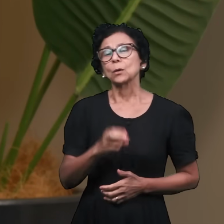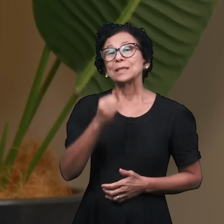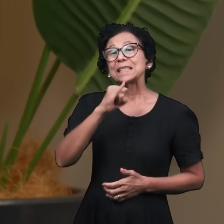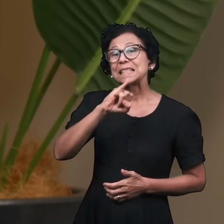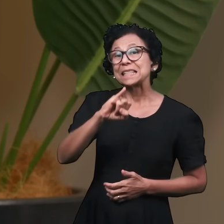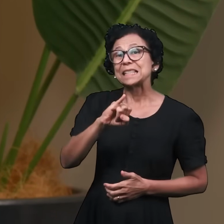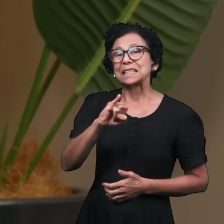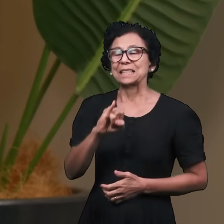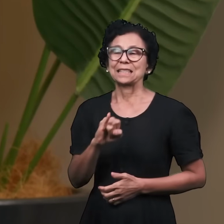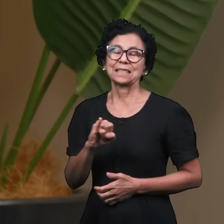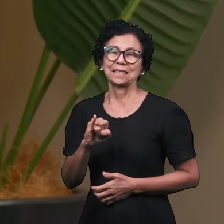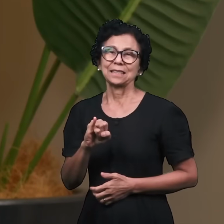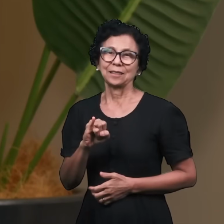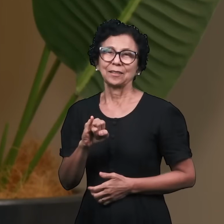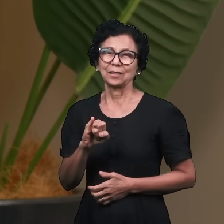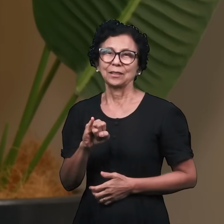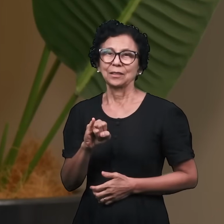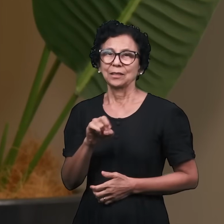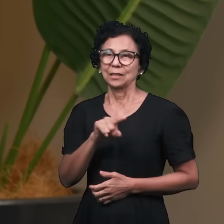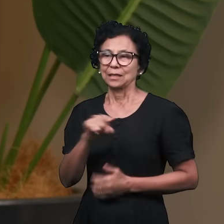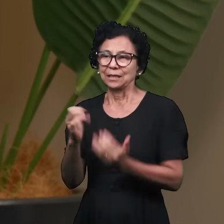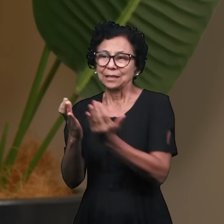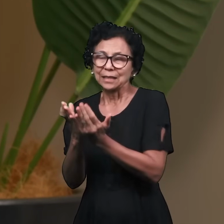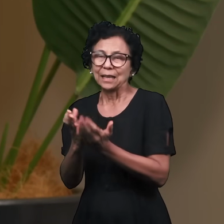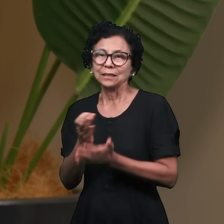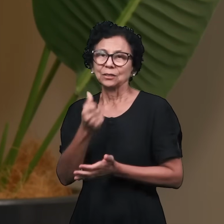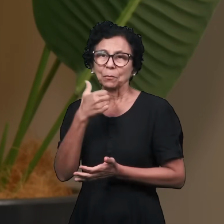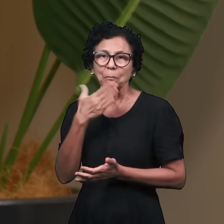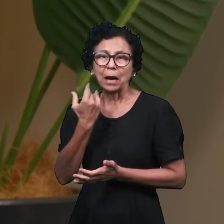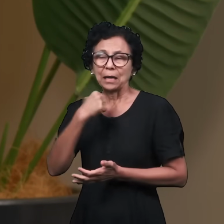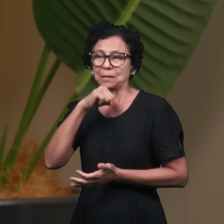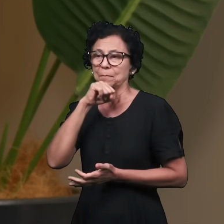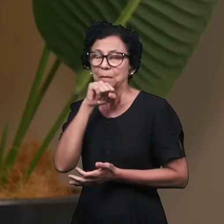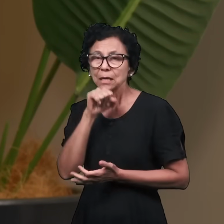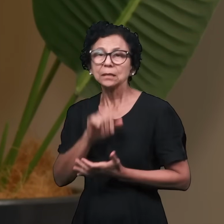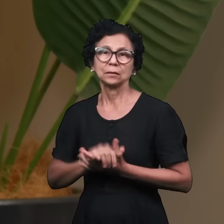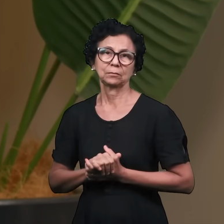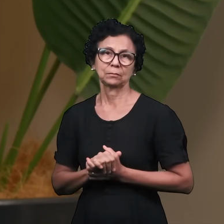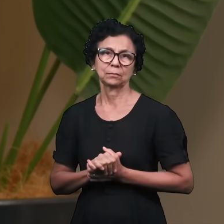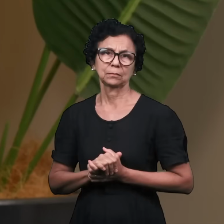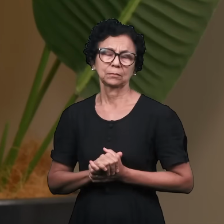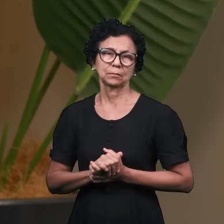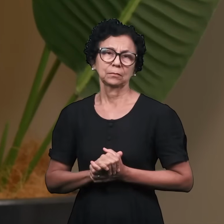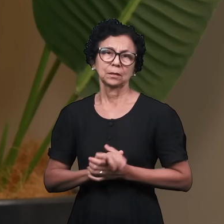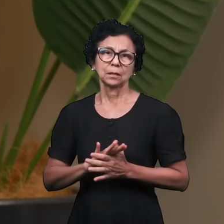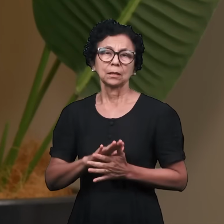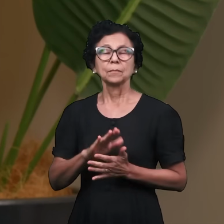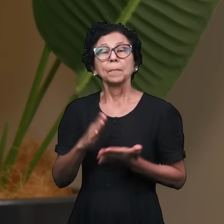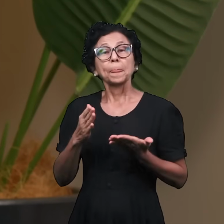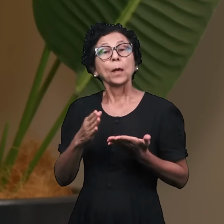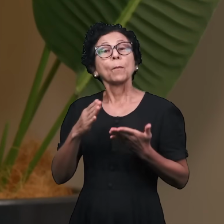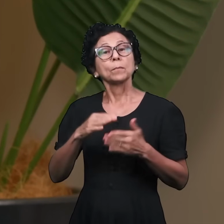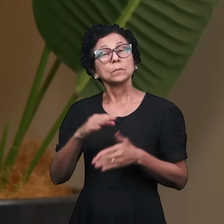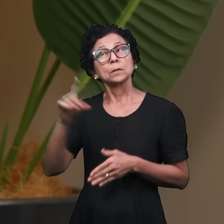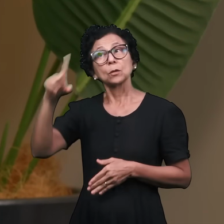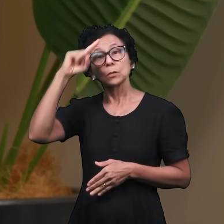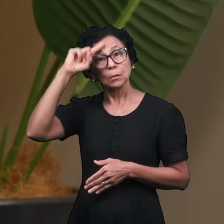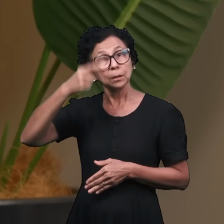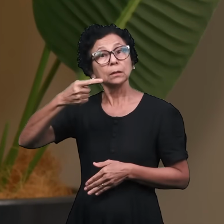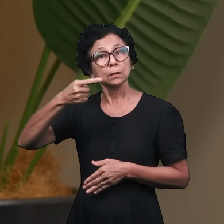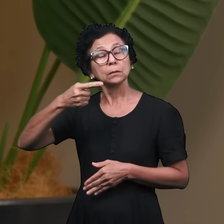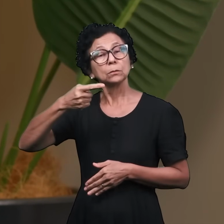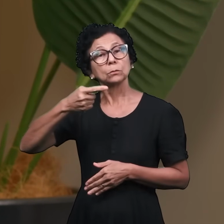uma bênção e sua mãe que é uma serva de Deus. Não, honra pai e mãe. Aqui tem um mistério, né, Fernando? Porque eu